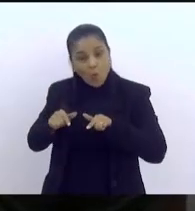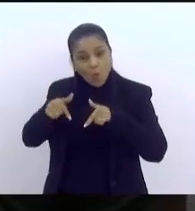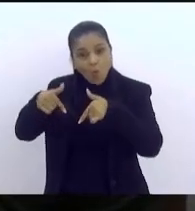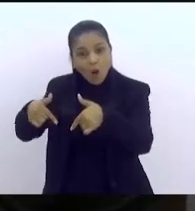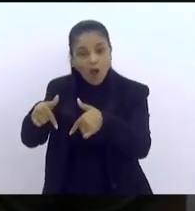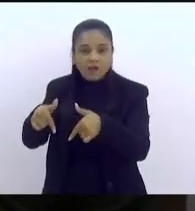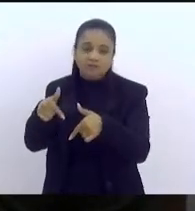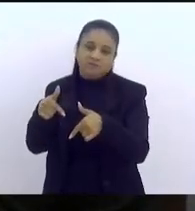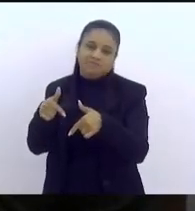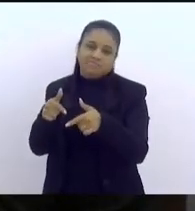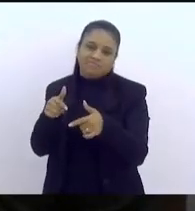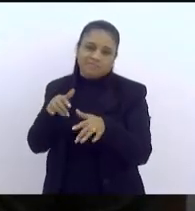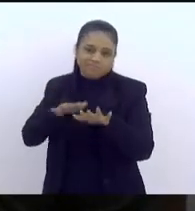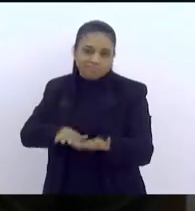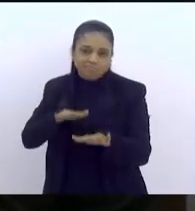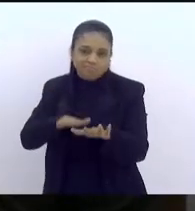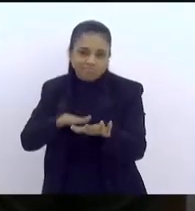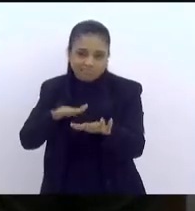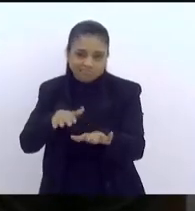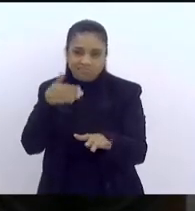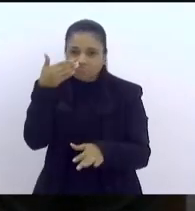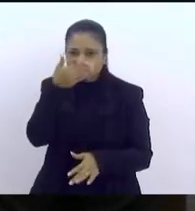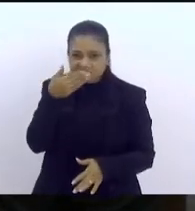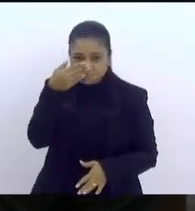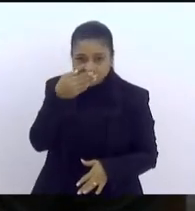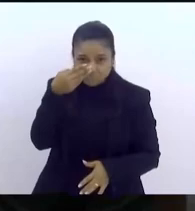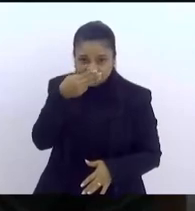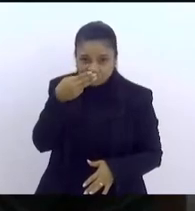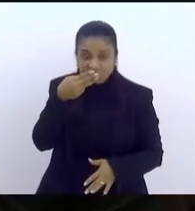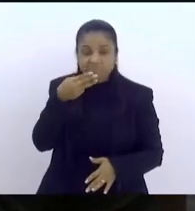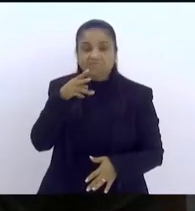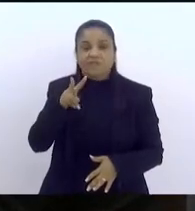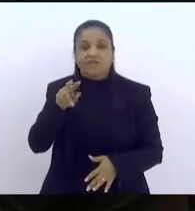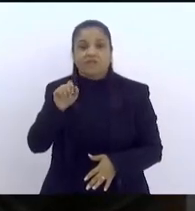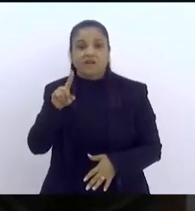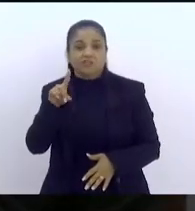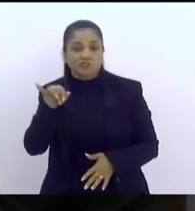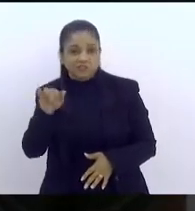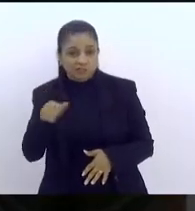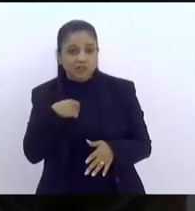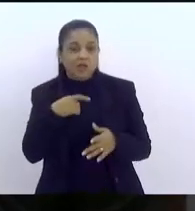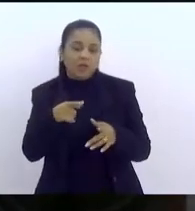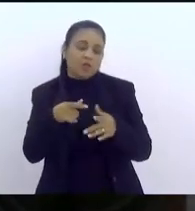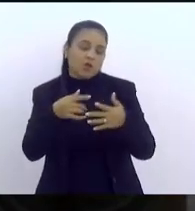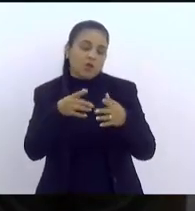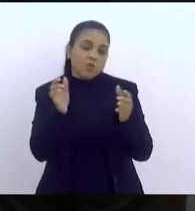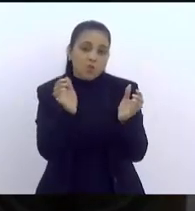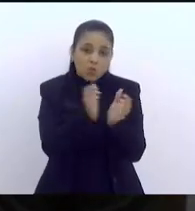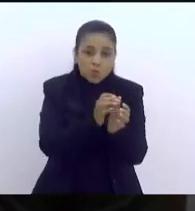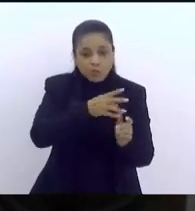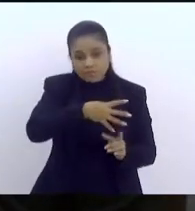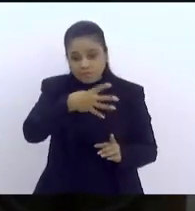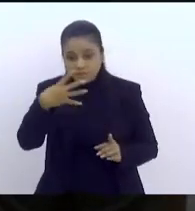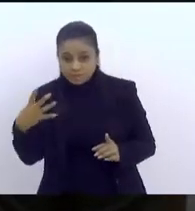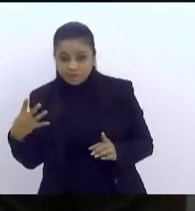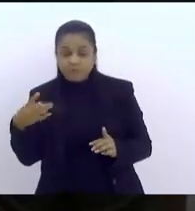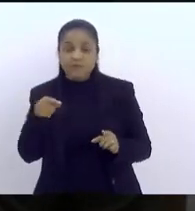das Vadias. Agora, eu queria fazer uma defesa intransigente do grupo Arco-Íris no sentido da utilidade